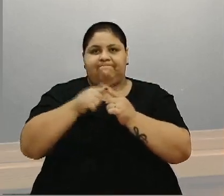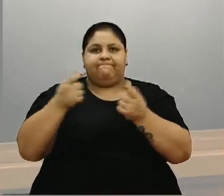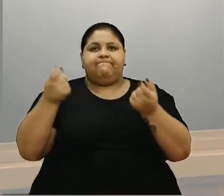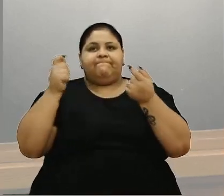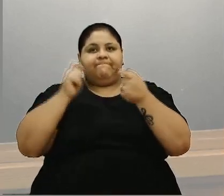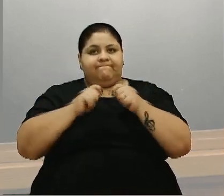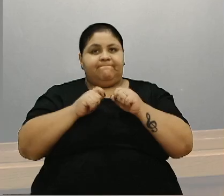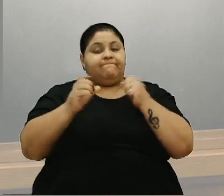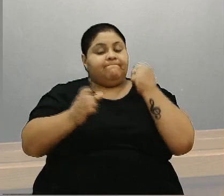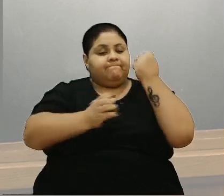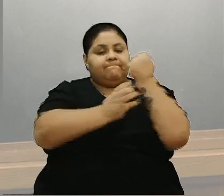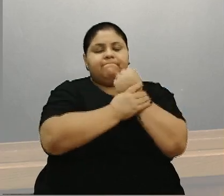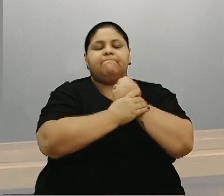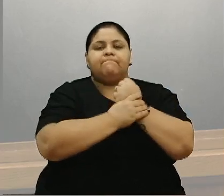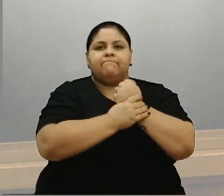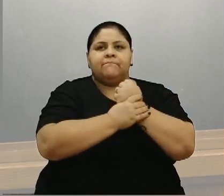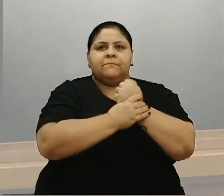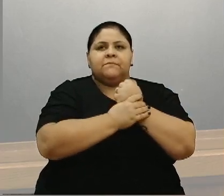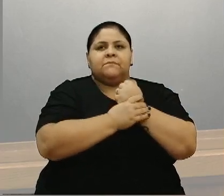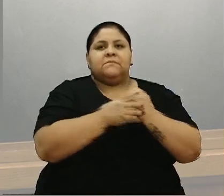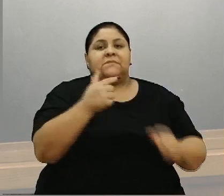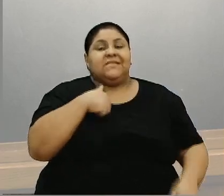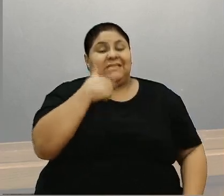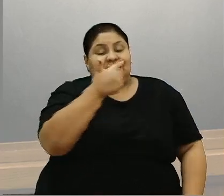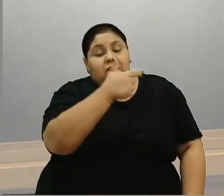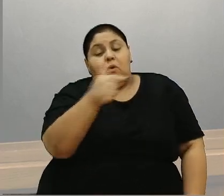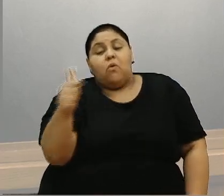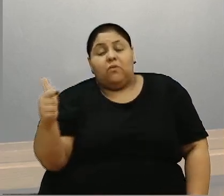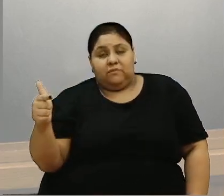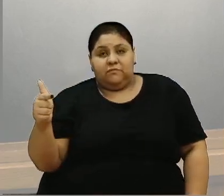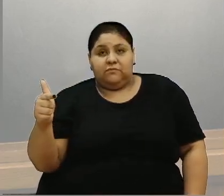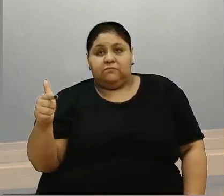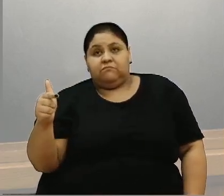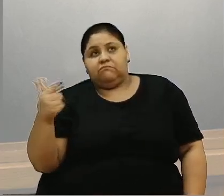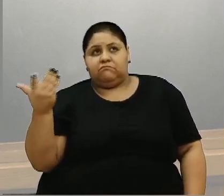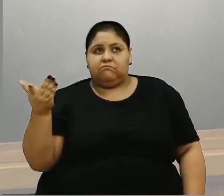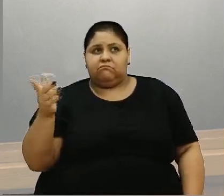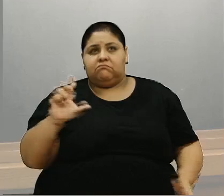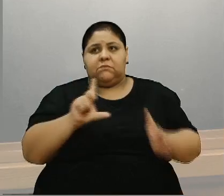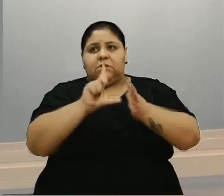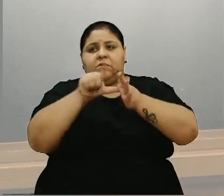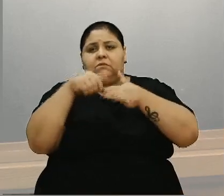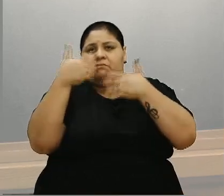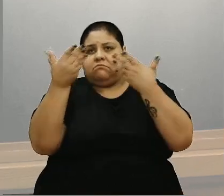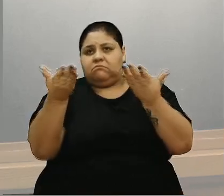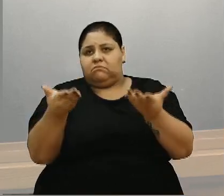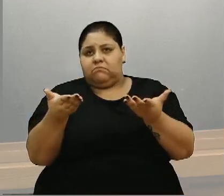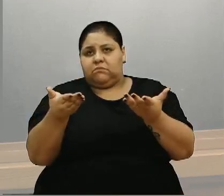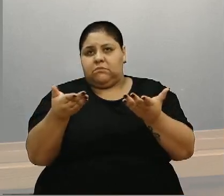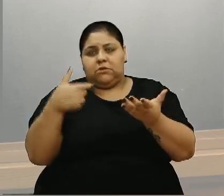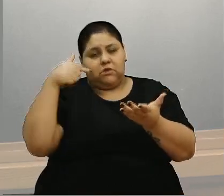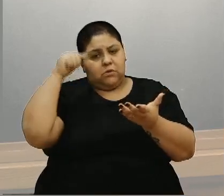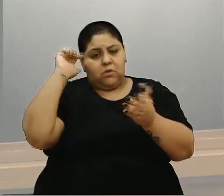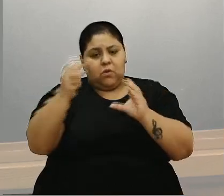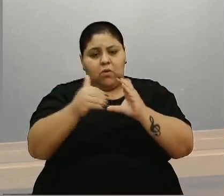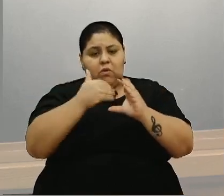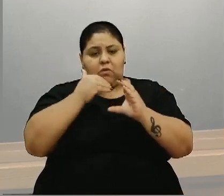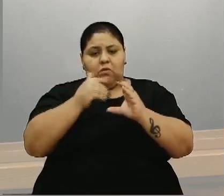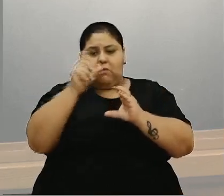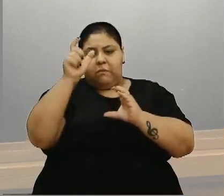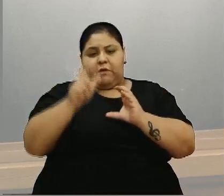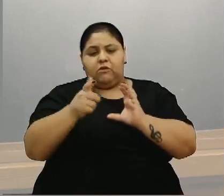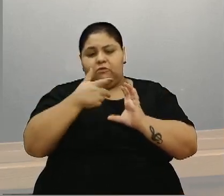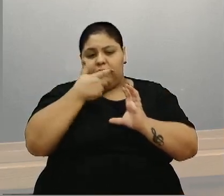ter uma segurança. E tem outras que daqui a pouco colocam, como ontem eu recebi, que uma pessoa me disse,